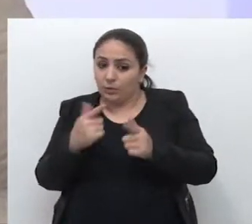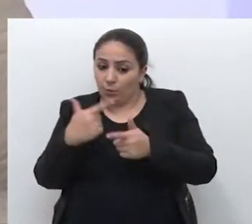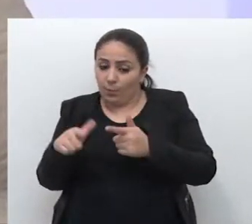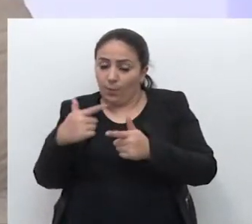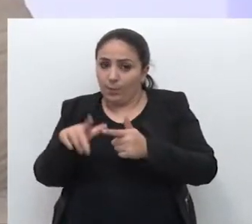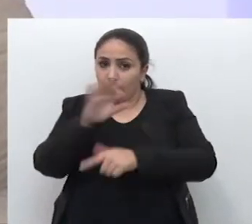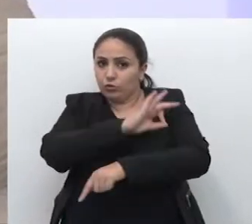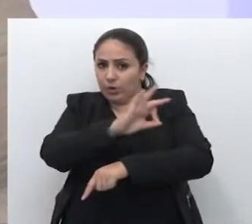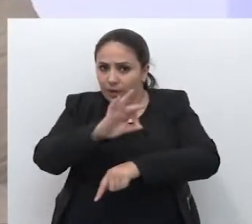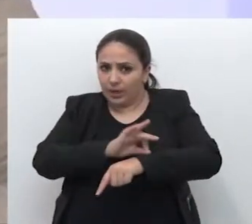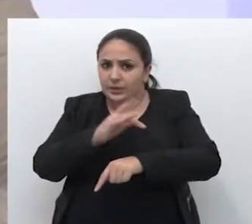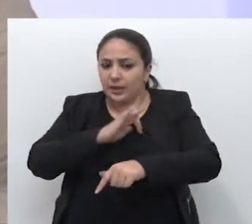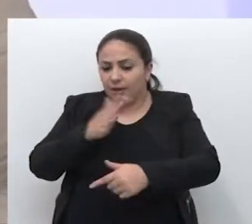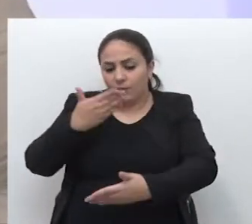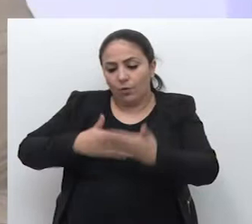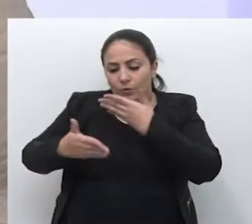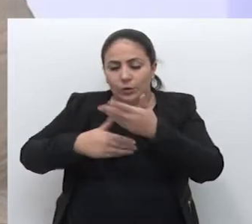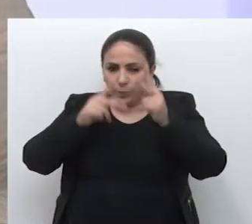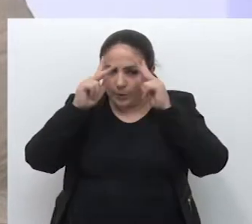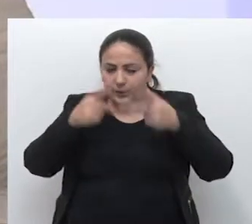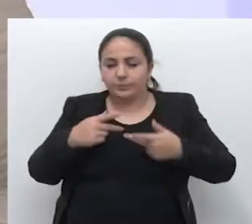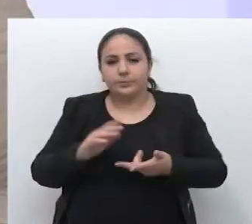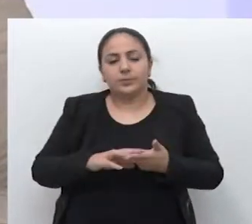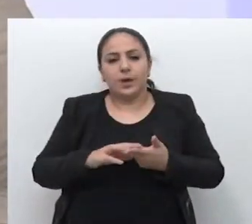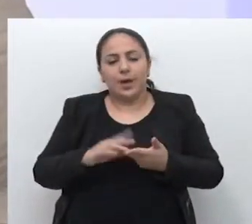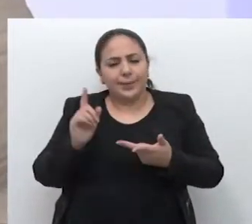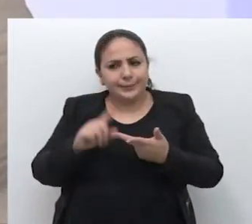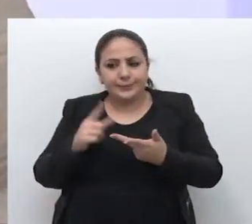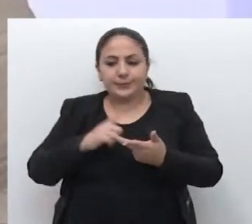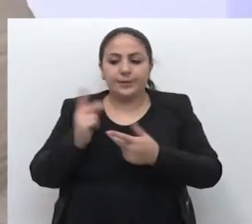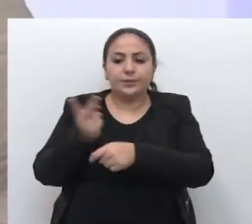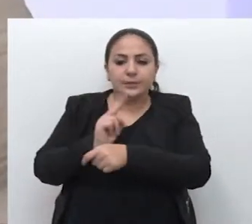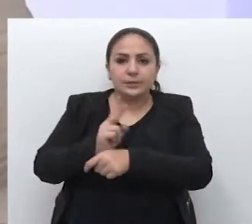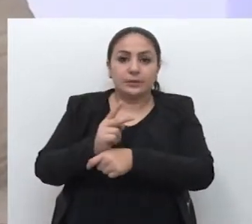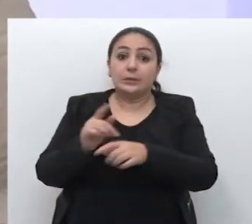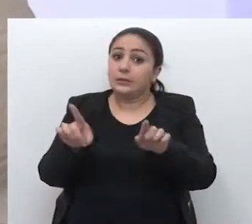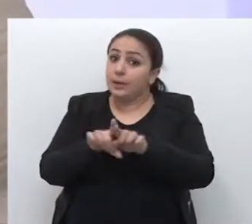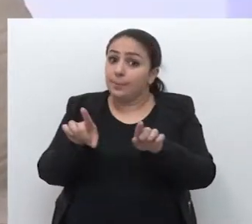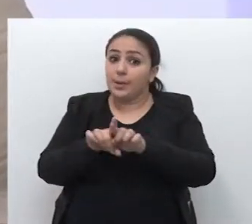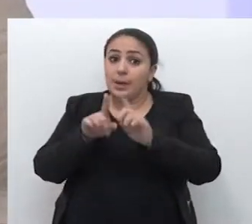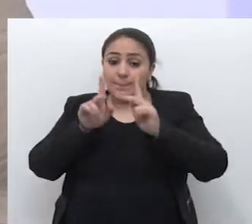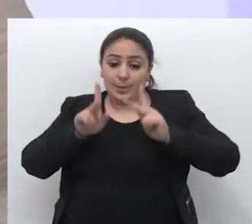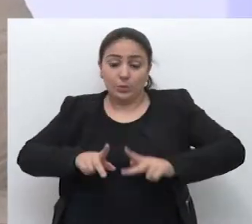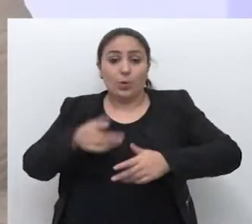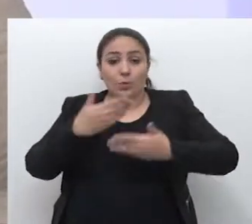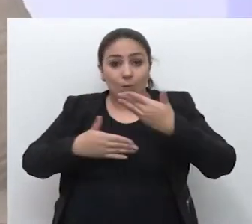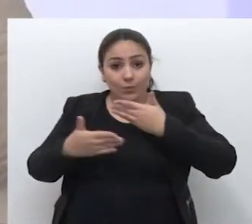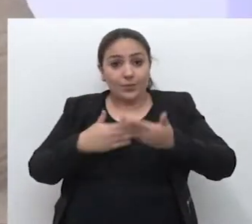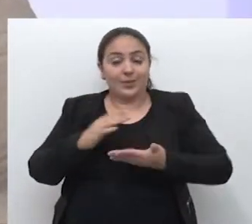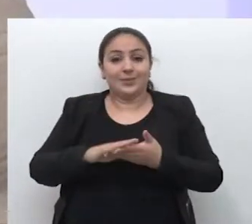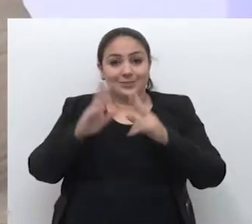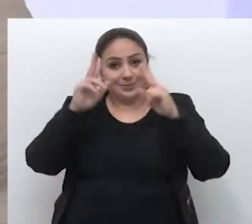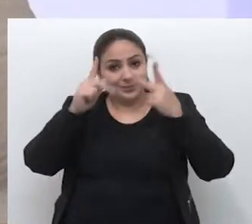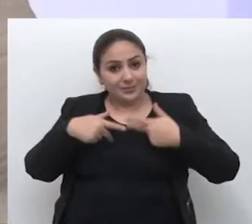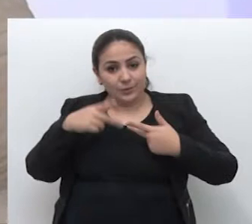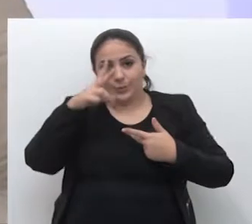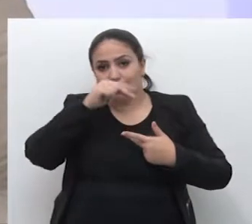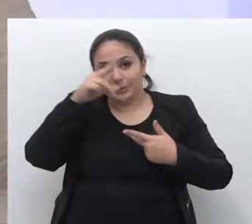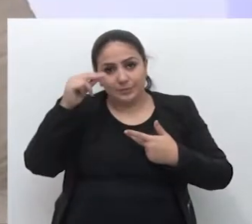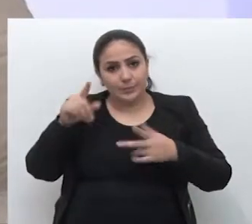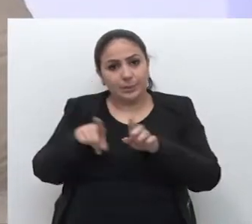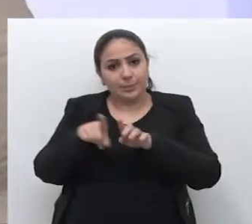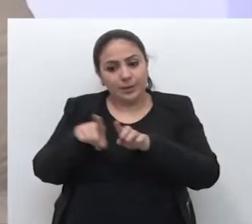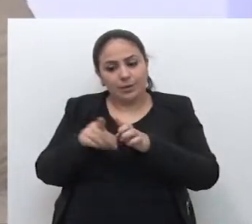da engenharia teria o fator humano envolvendo. A teoria da fiscalização também tem o fator, né? O poder público também é o